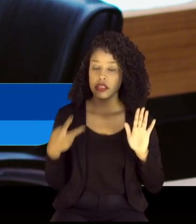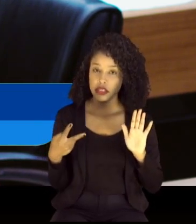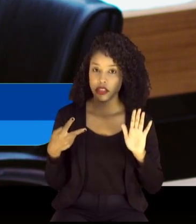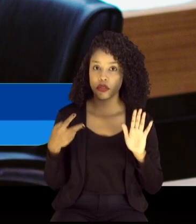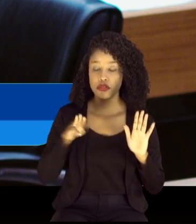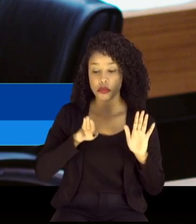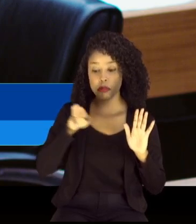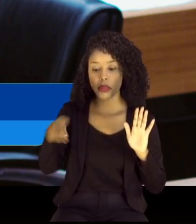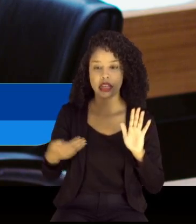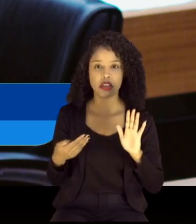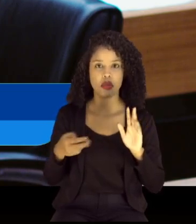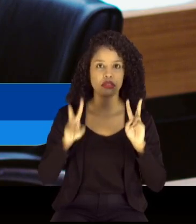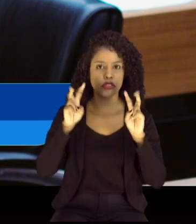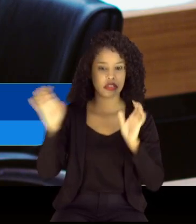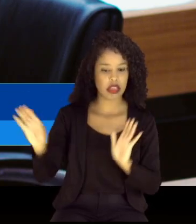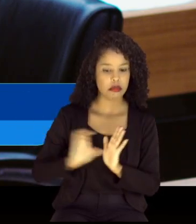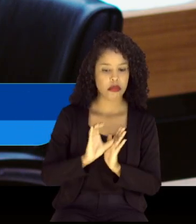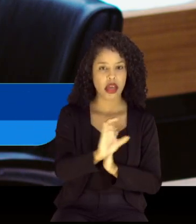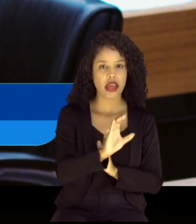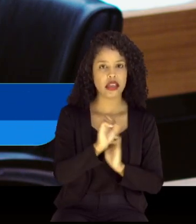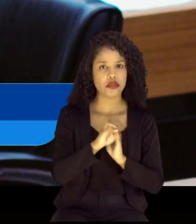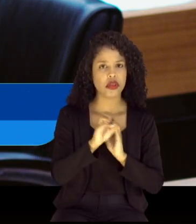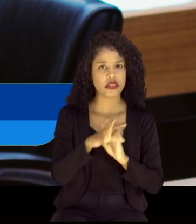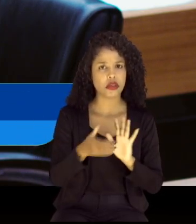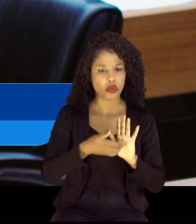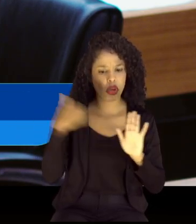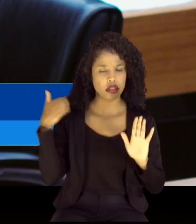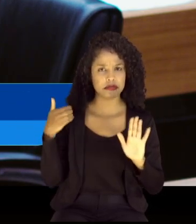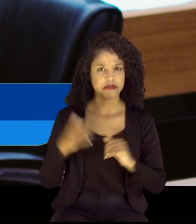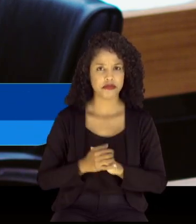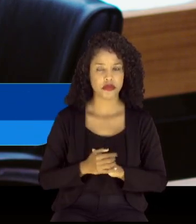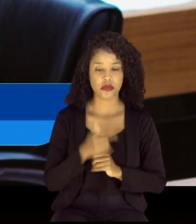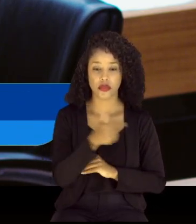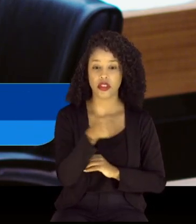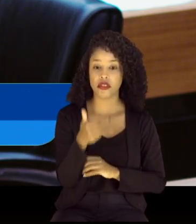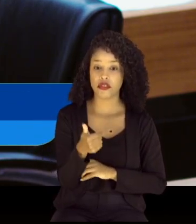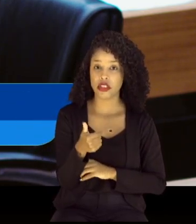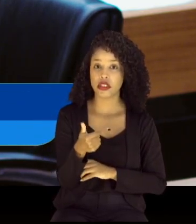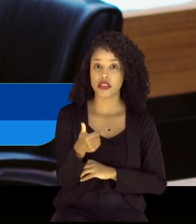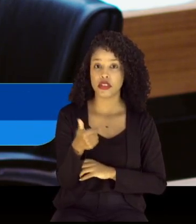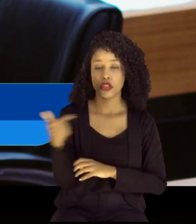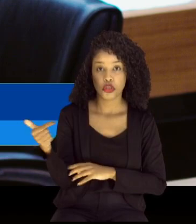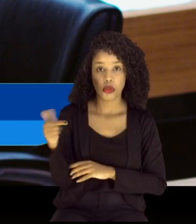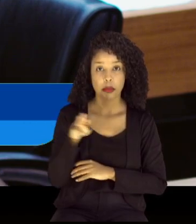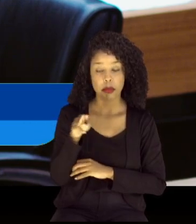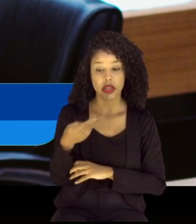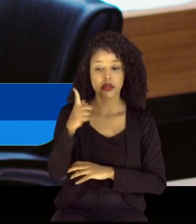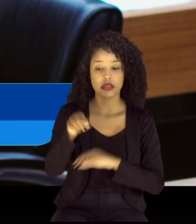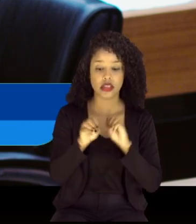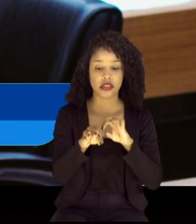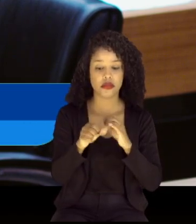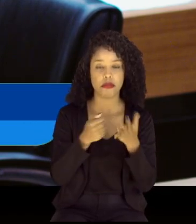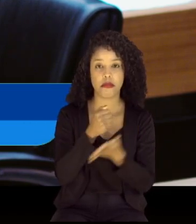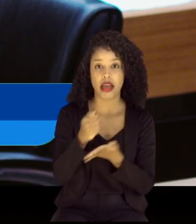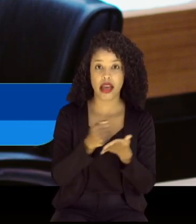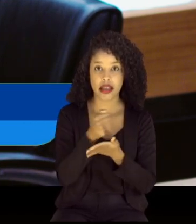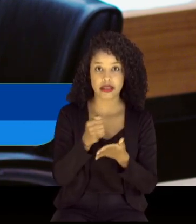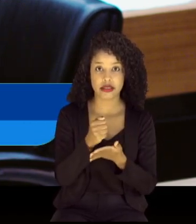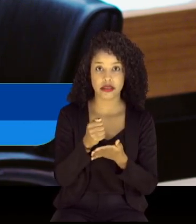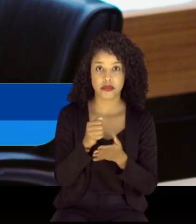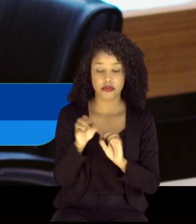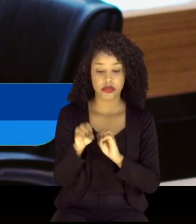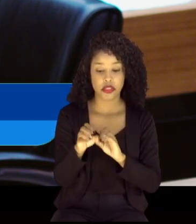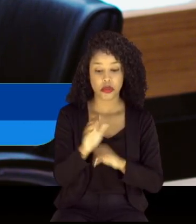educação. Desses 332 milhões, 222 milhões é educação básica, educação infantil,